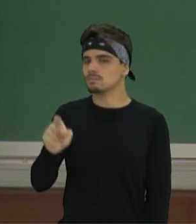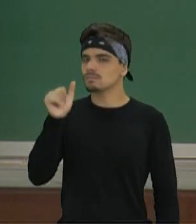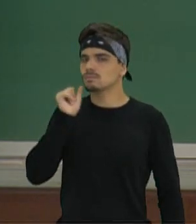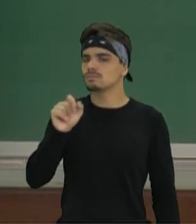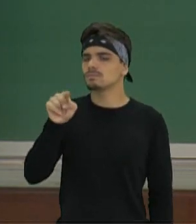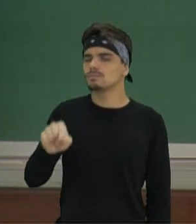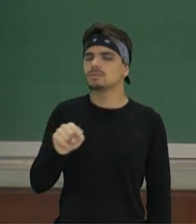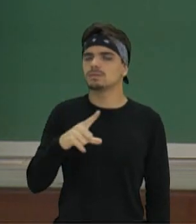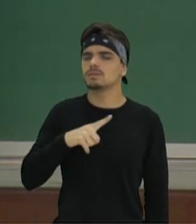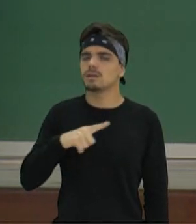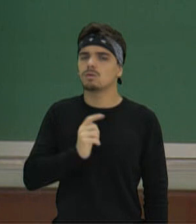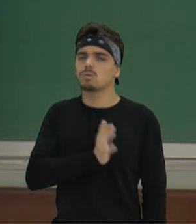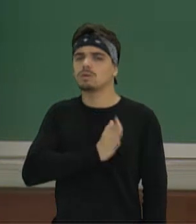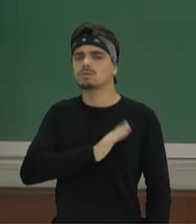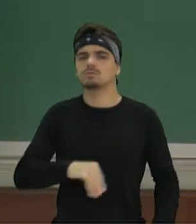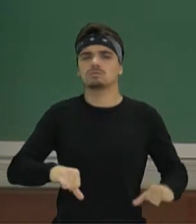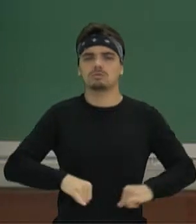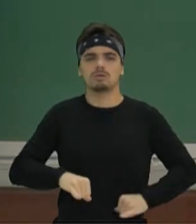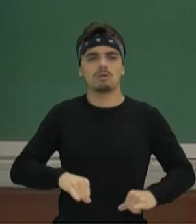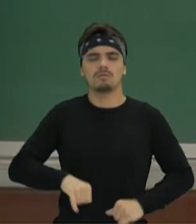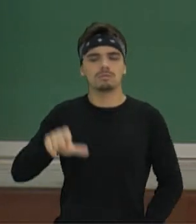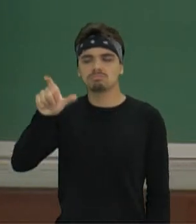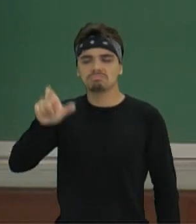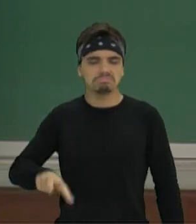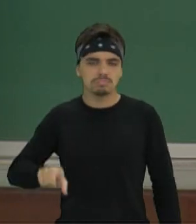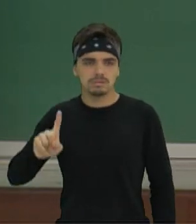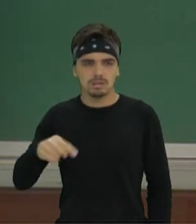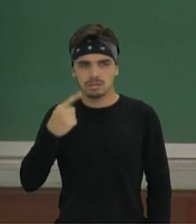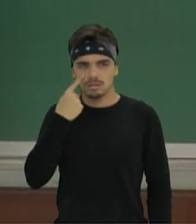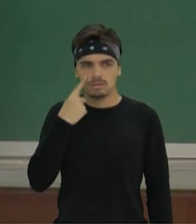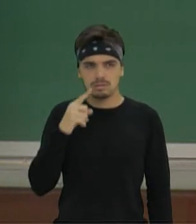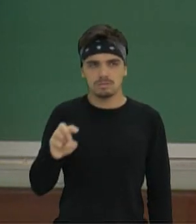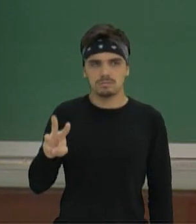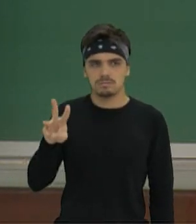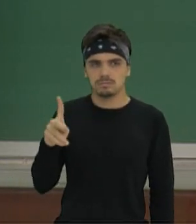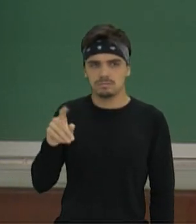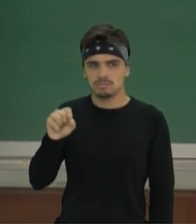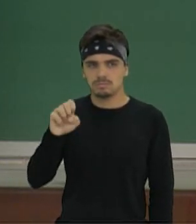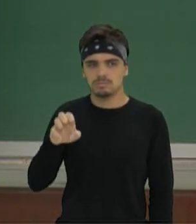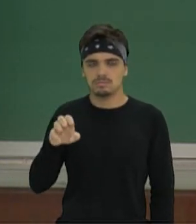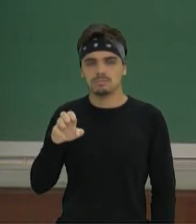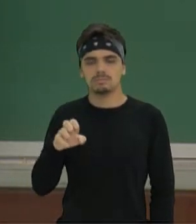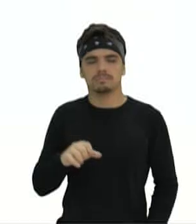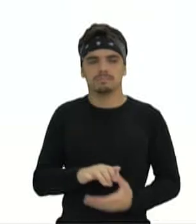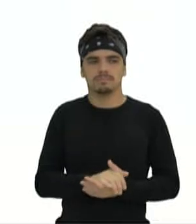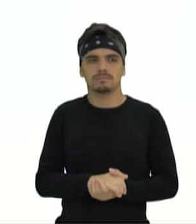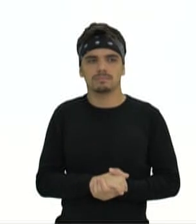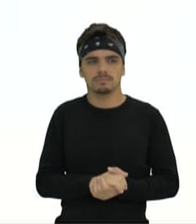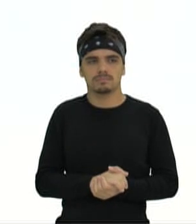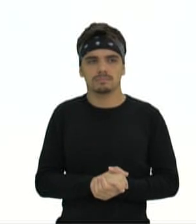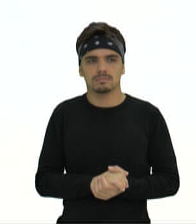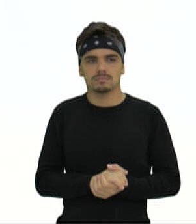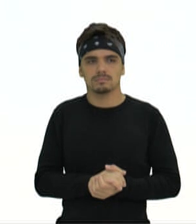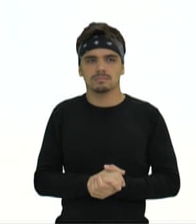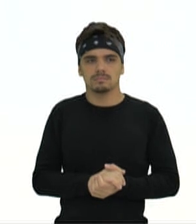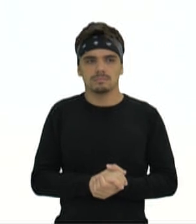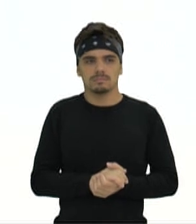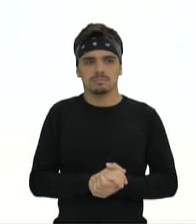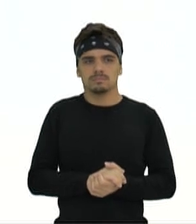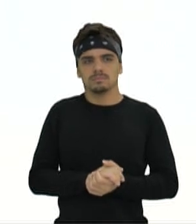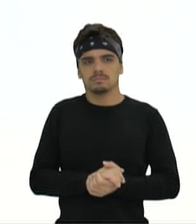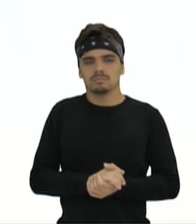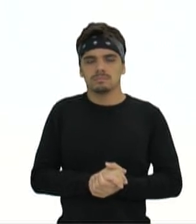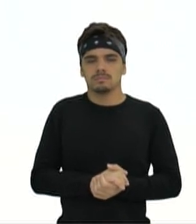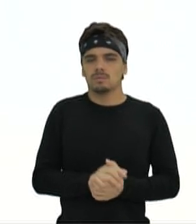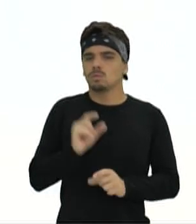coração sofre. Coração de quem? De alguém ali. Então, temos ideia de posse. B. My girlfriend bought me a gift which I loved.